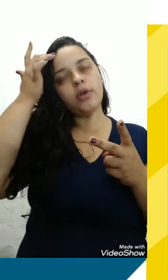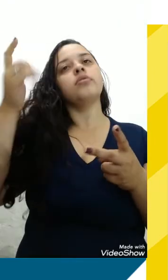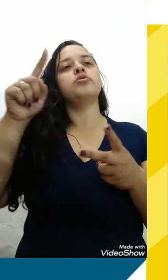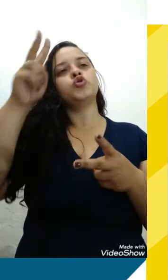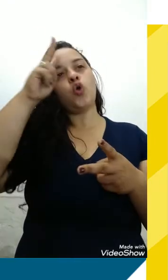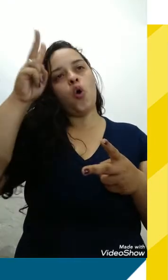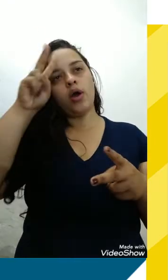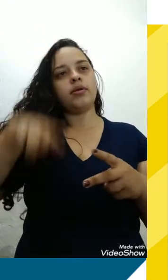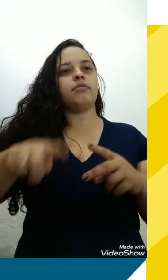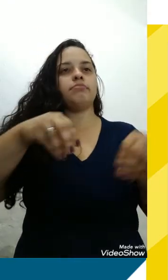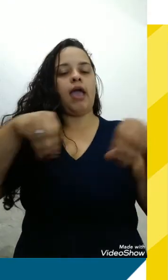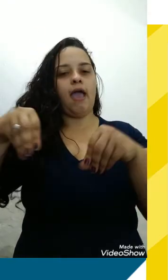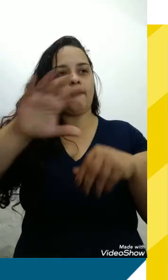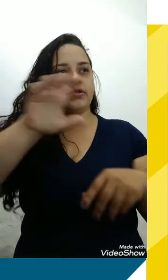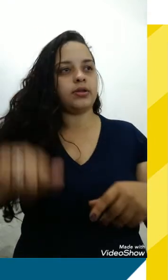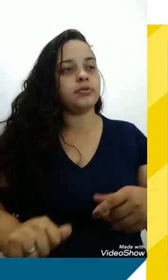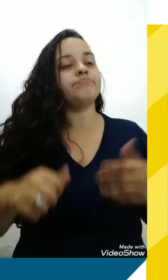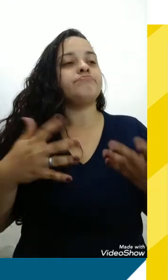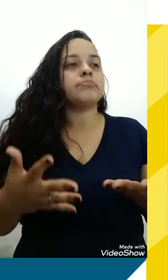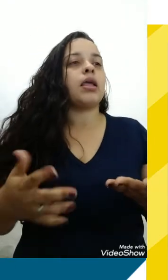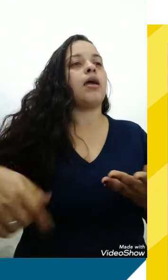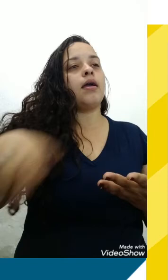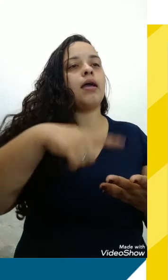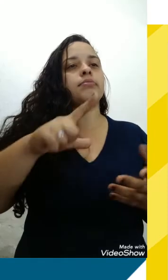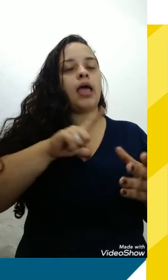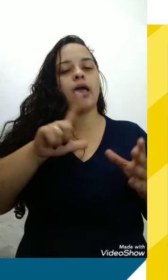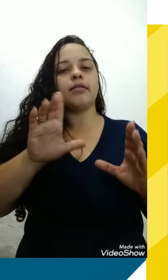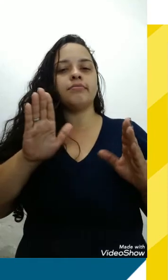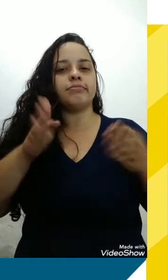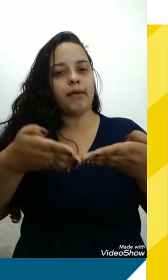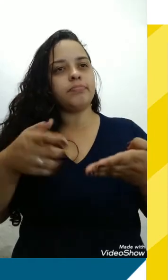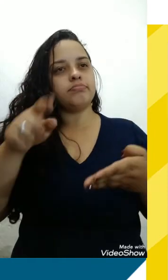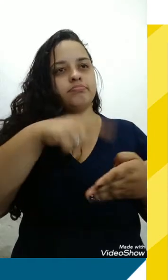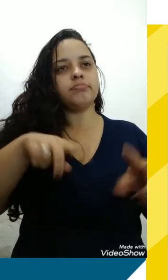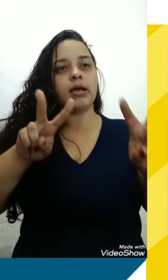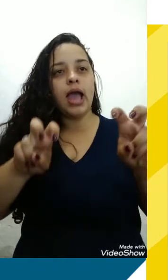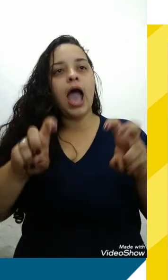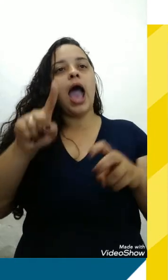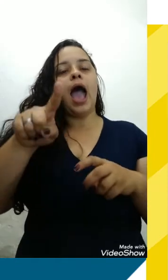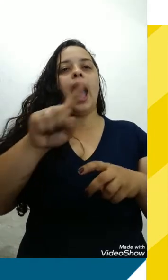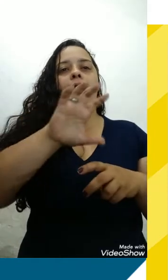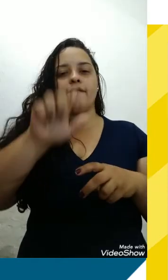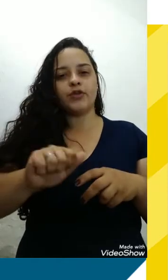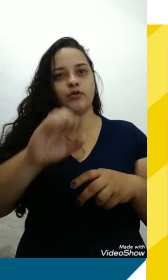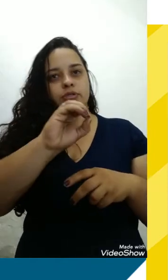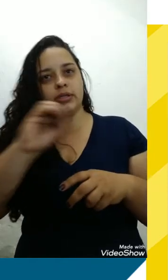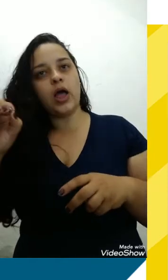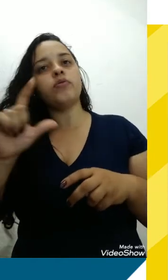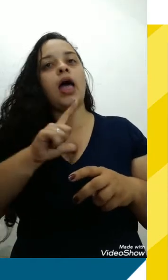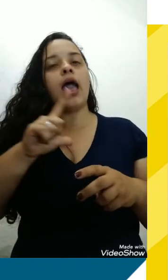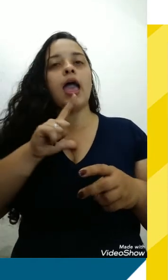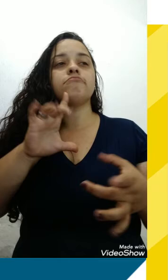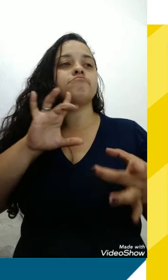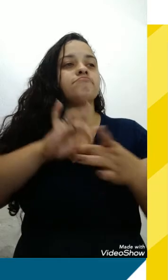da gente. Diz assim: a abordagem realizada pelo autor sobre a vida social da África Ocidental pode ser relacionada a uma